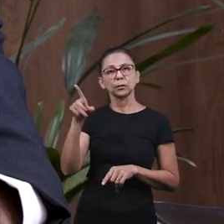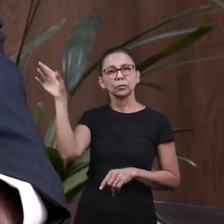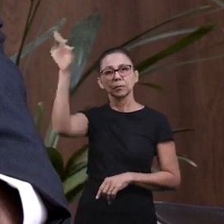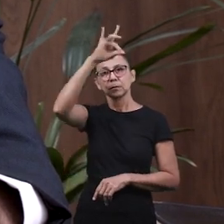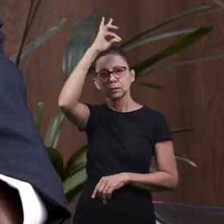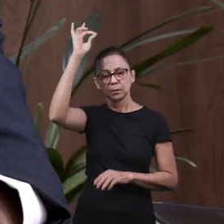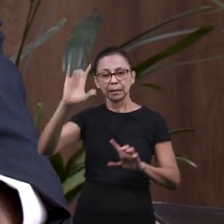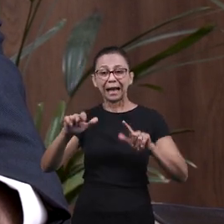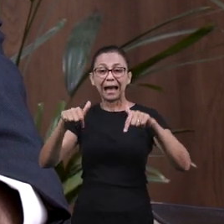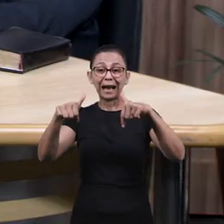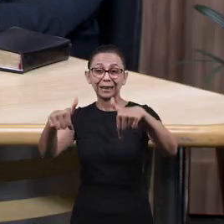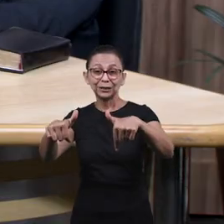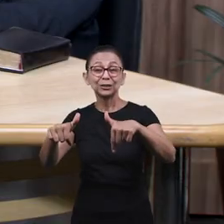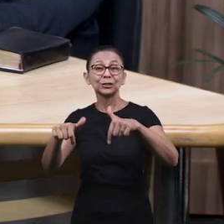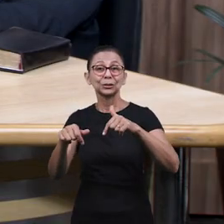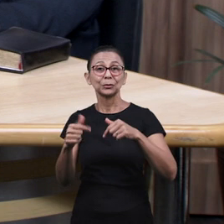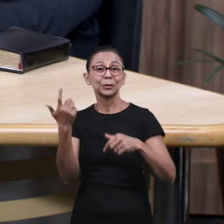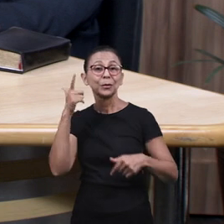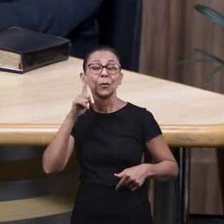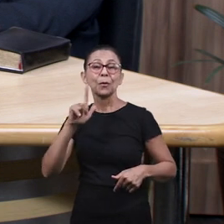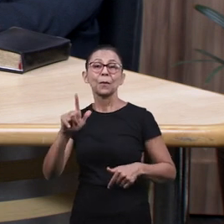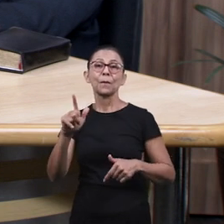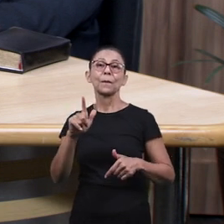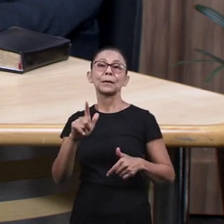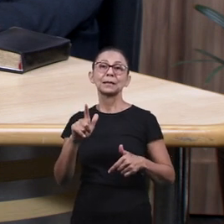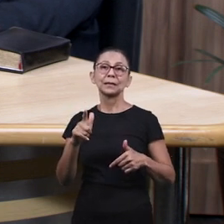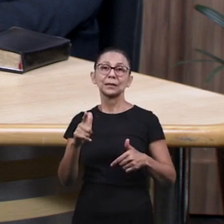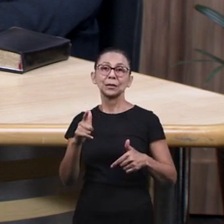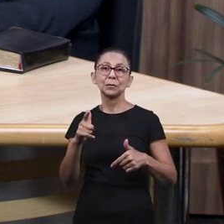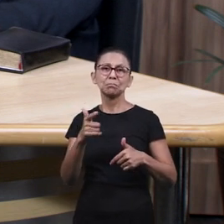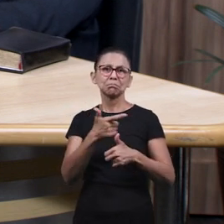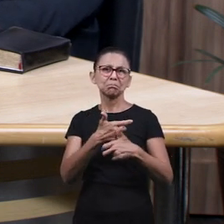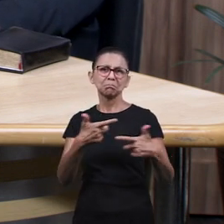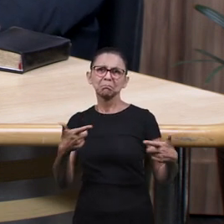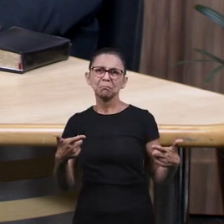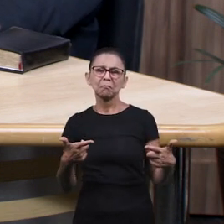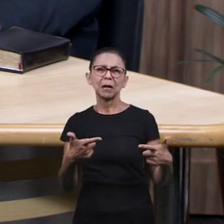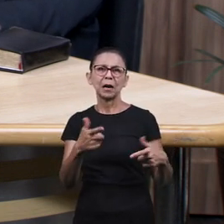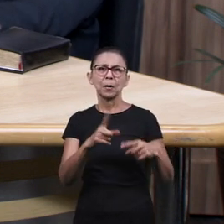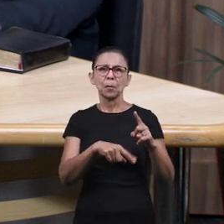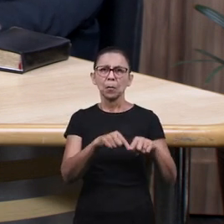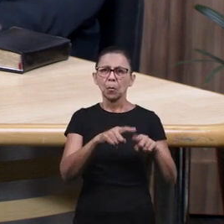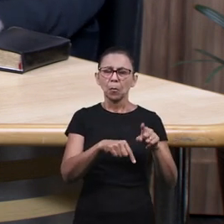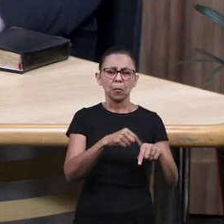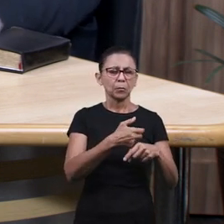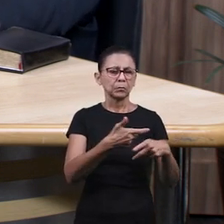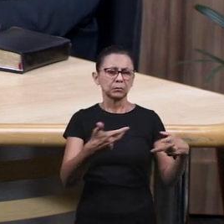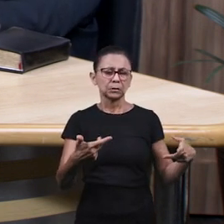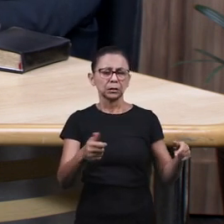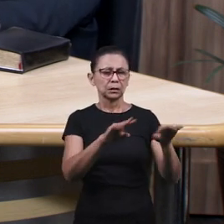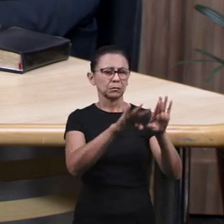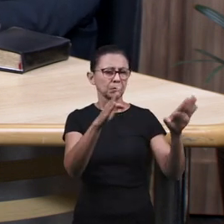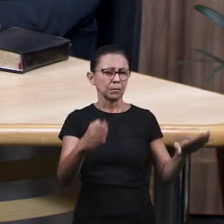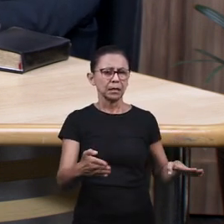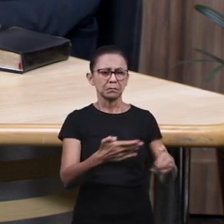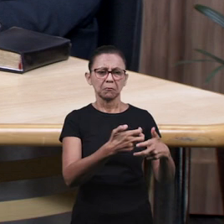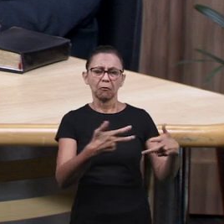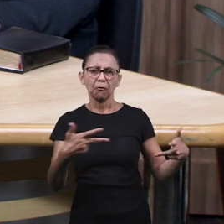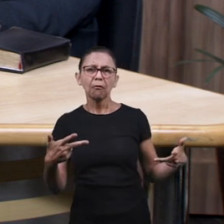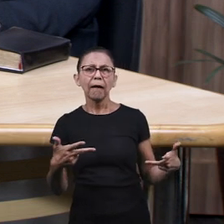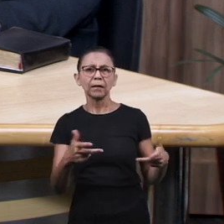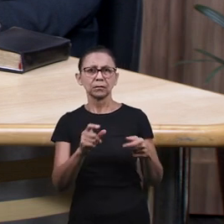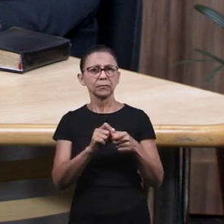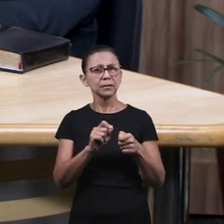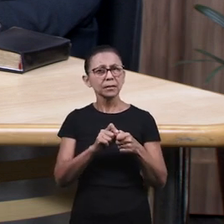estava no tabernáculo. Então, essa é a bênção que nós vemos de uma ação e dessa dependência, né? Que causa um temor muito grande